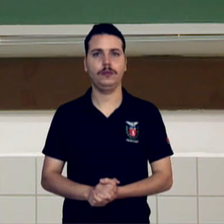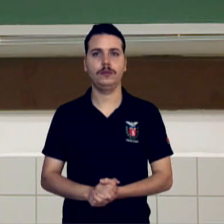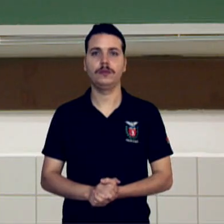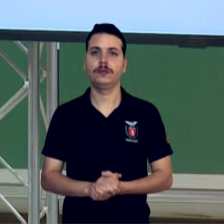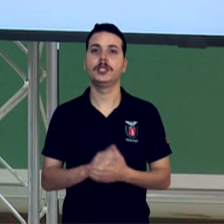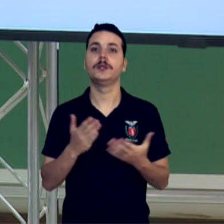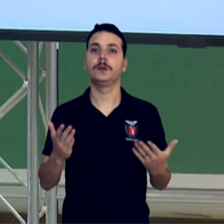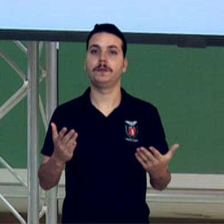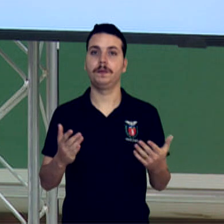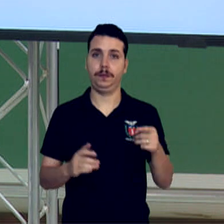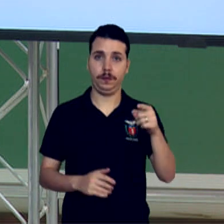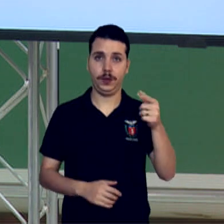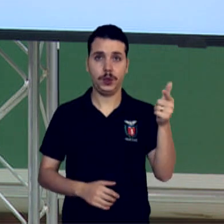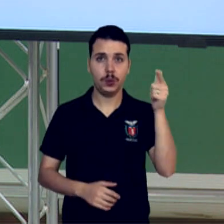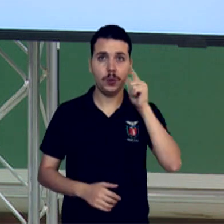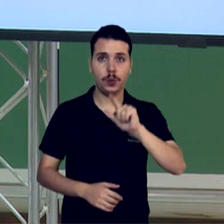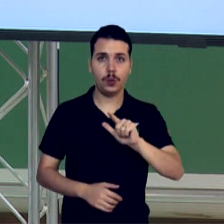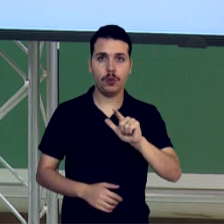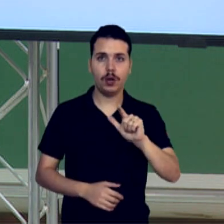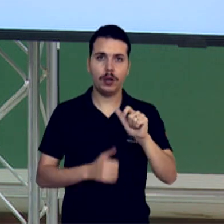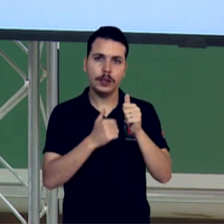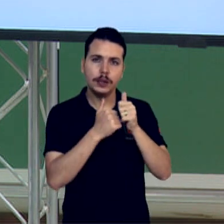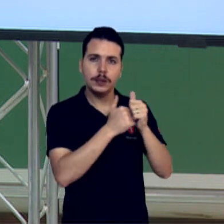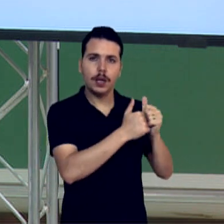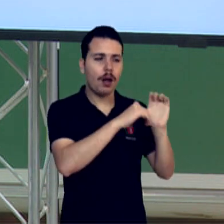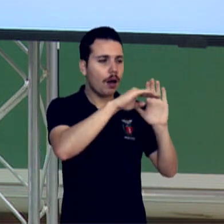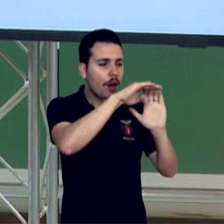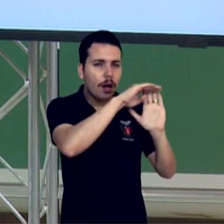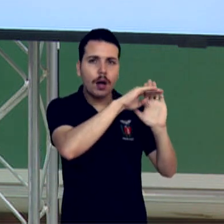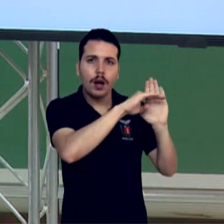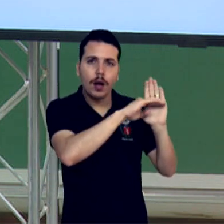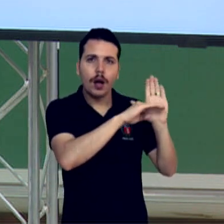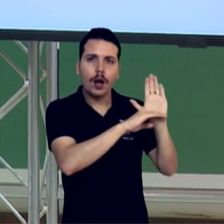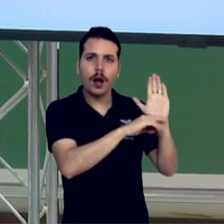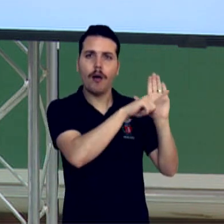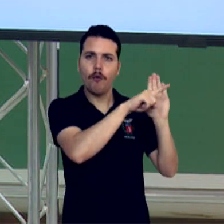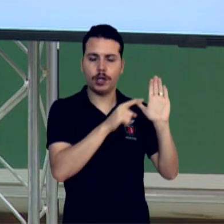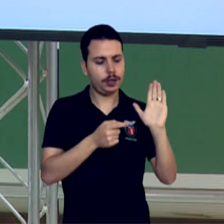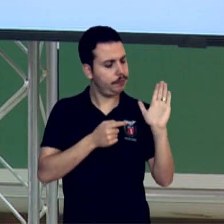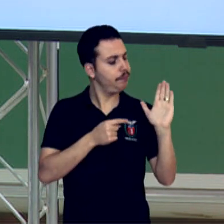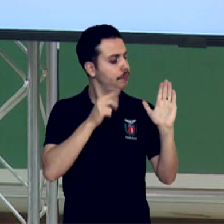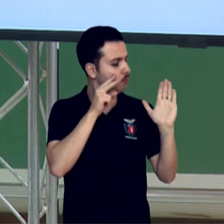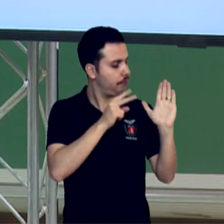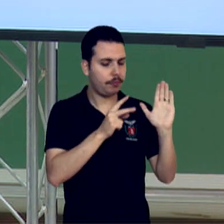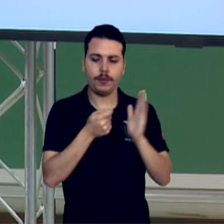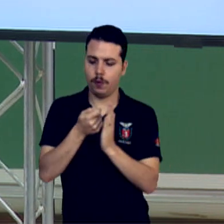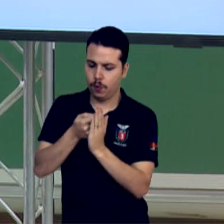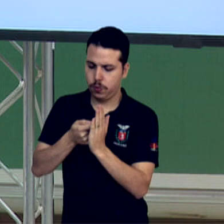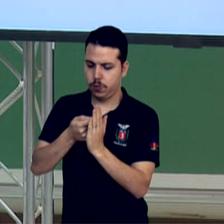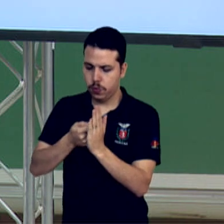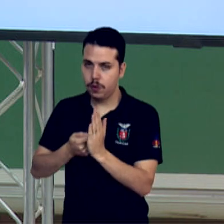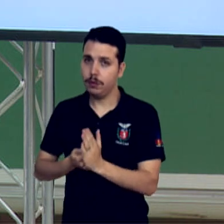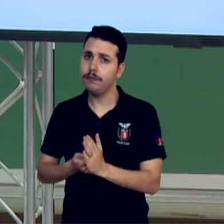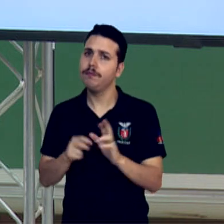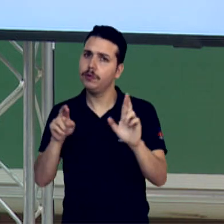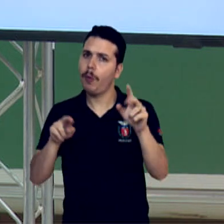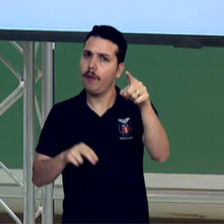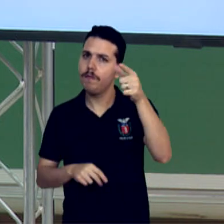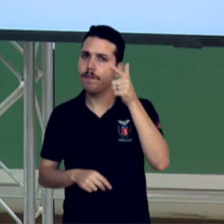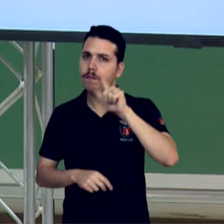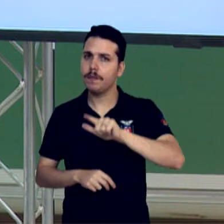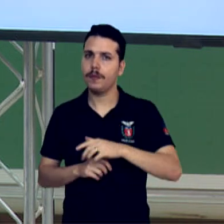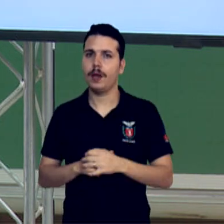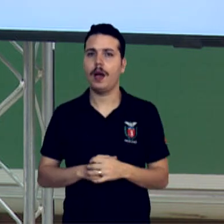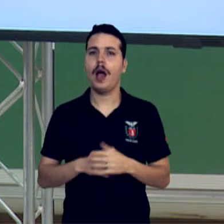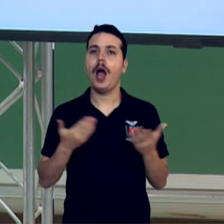E aí, pessoal, conseguiu seguir aqueles itens, né, fazer o seu texto de apresentação? Eu espero que sim. Agora a gente